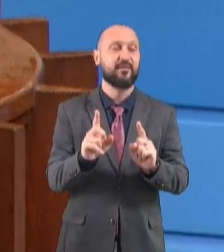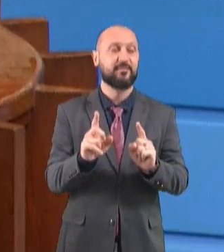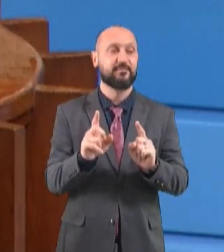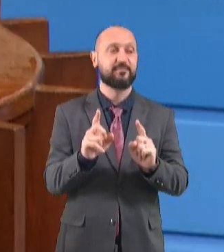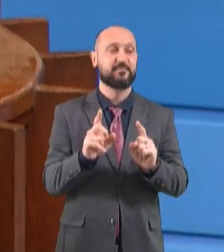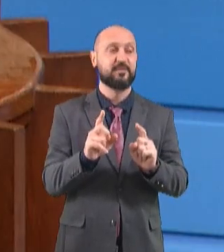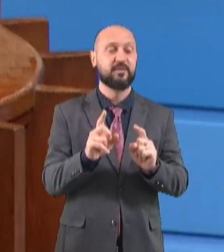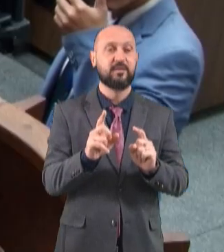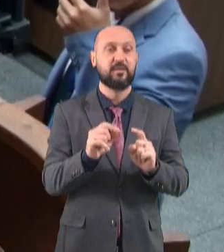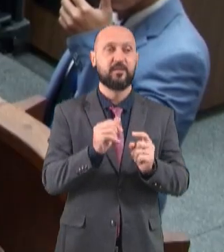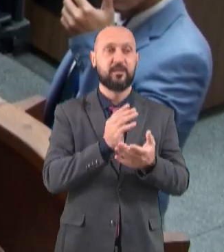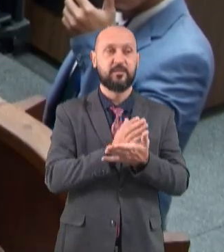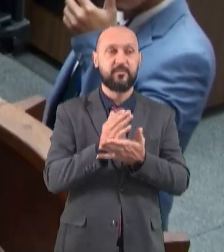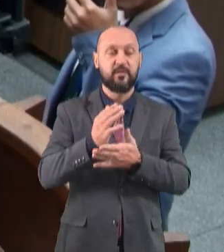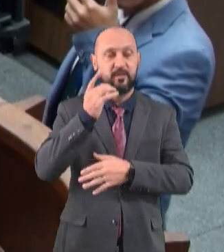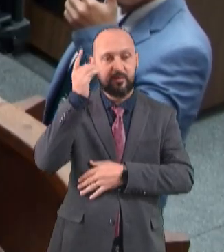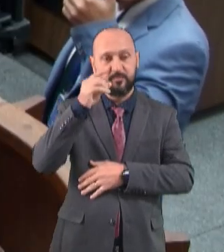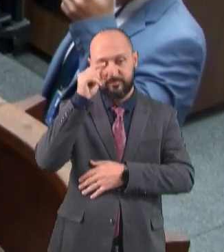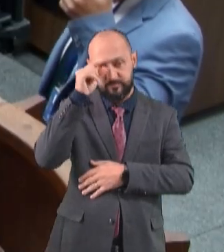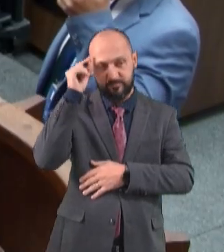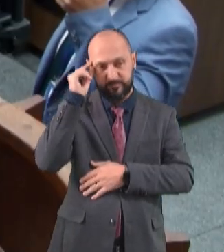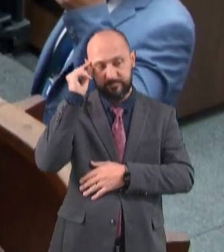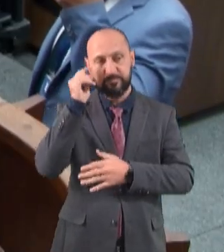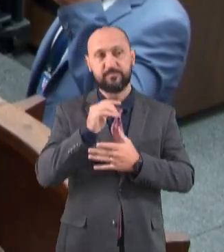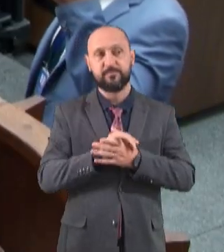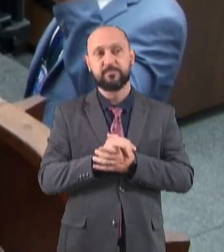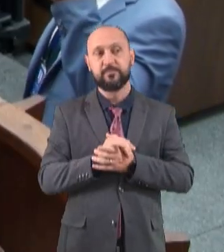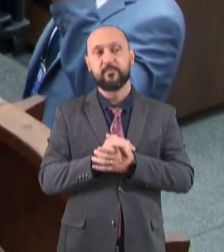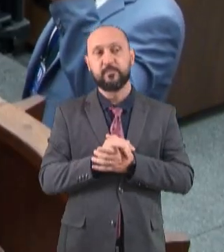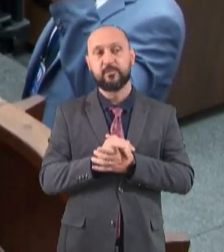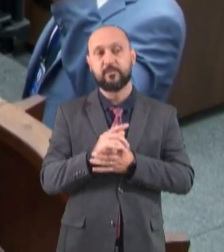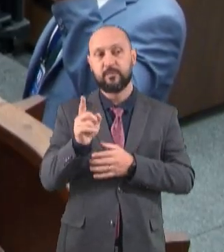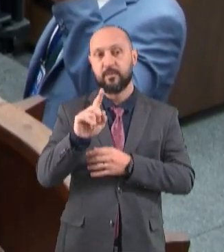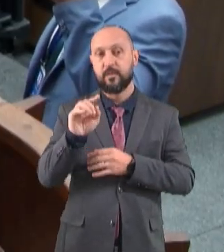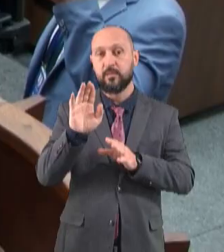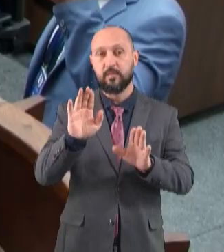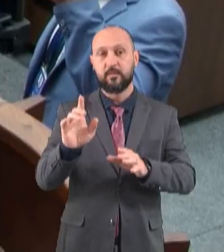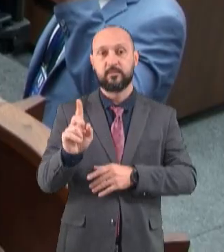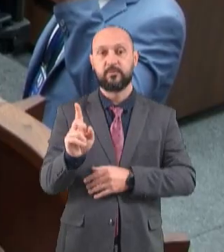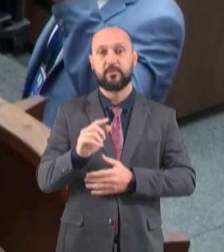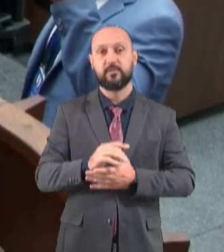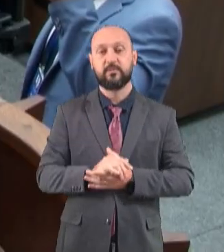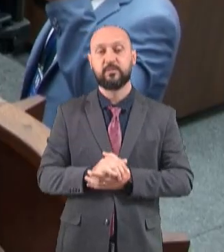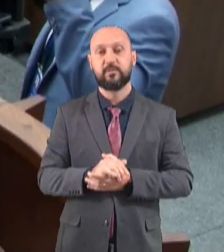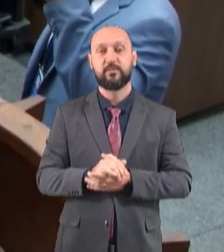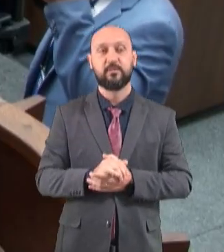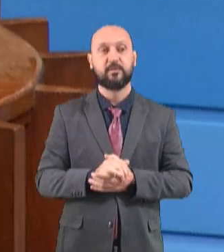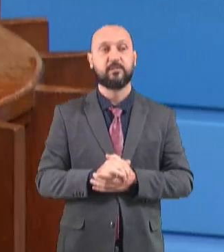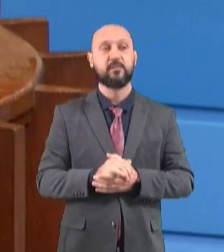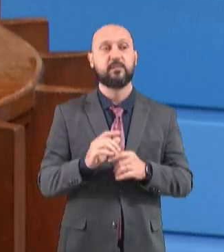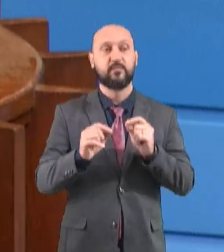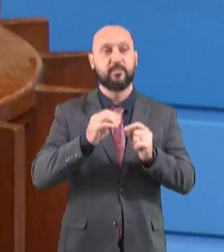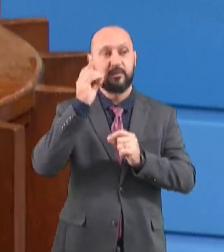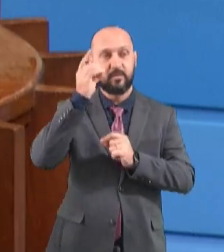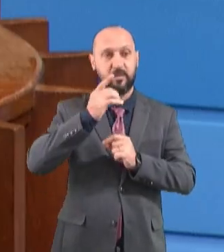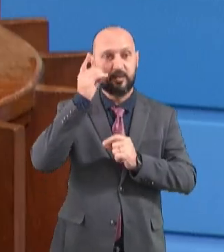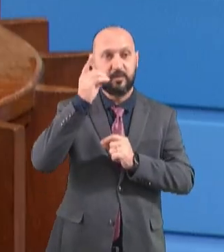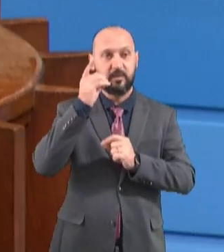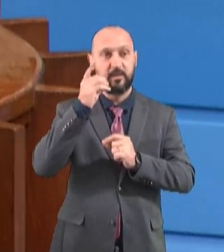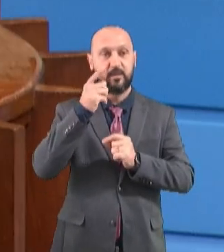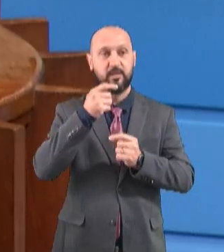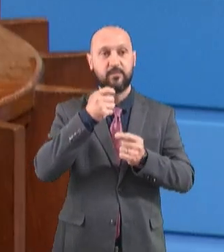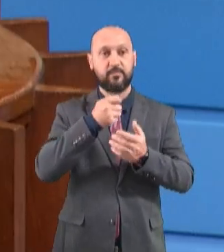ele parcela. E outra coisa, deputado Zé Teixeira, aquele que deve, não vou conceder a parte, aquele deputado, aquele